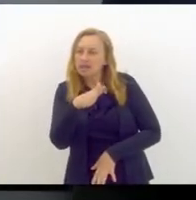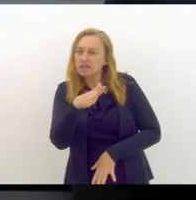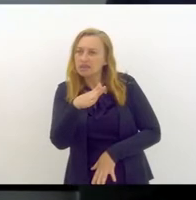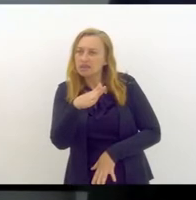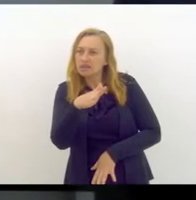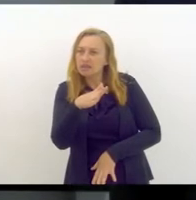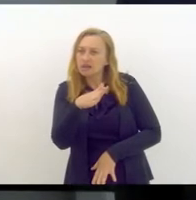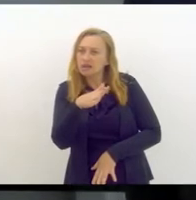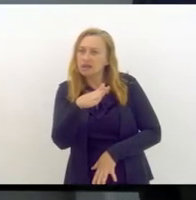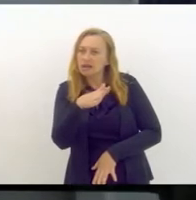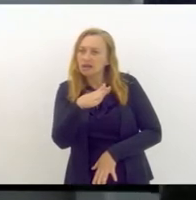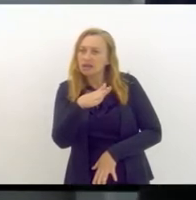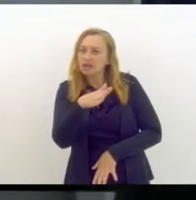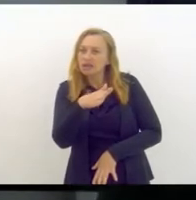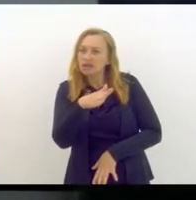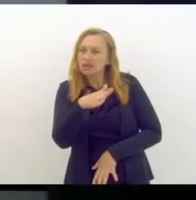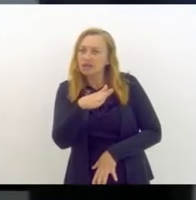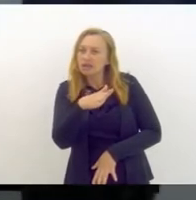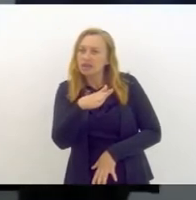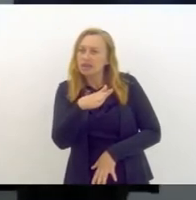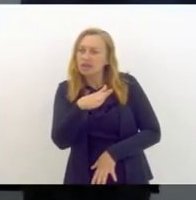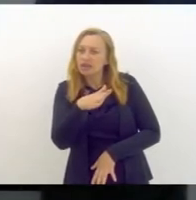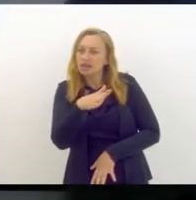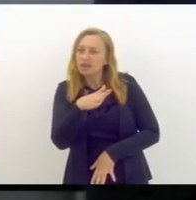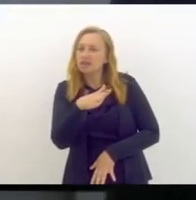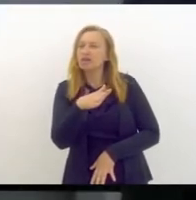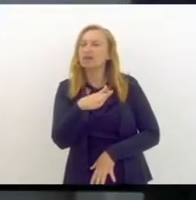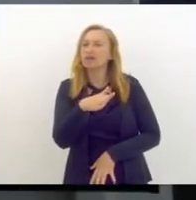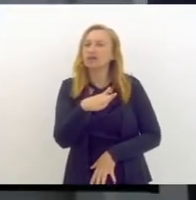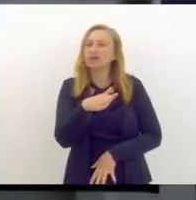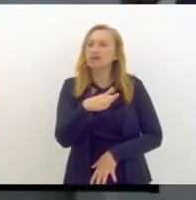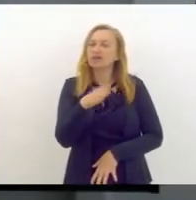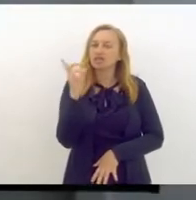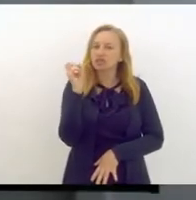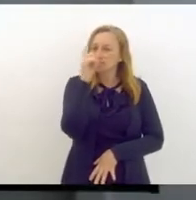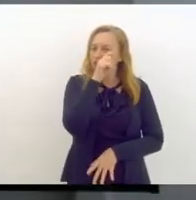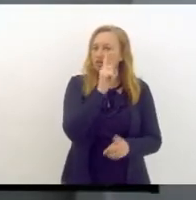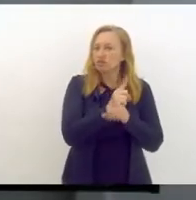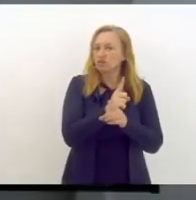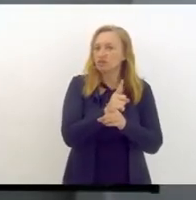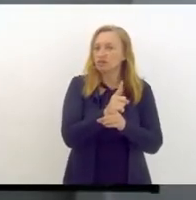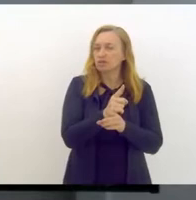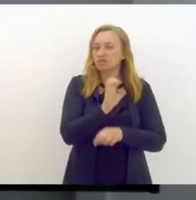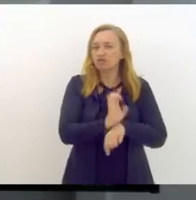uma lista proposta por nós mesmos, né, no governo do estado. Pode passar?